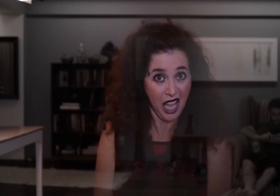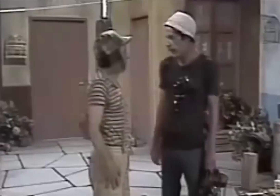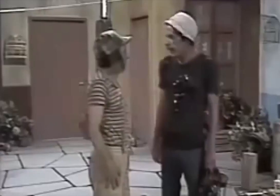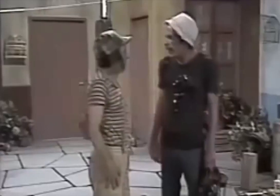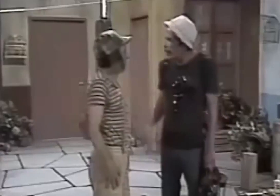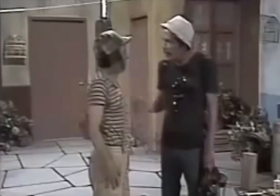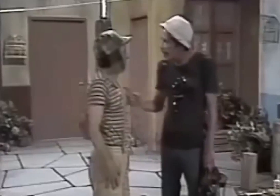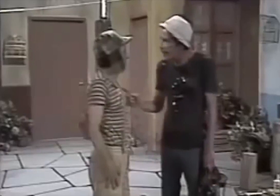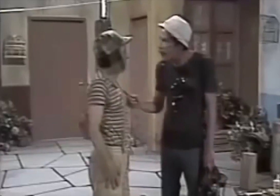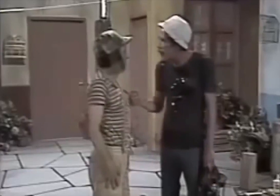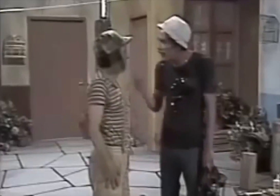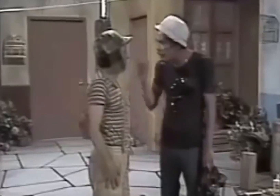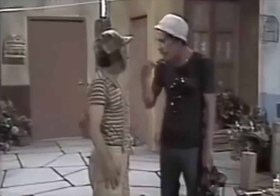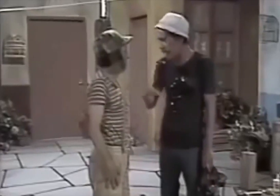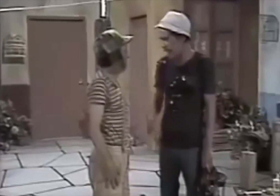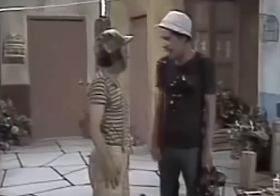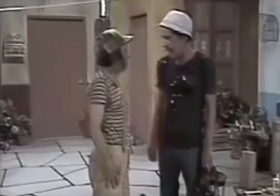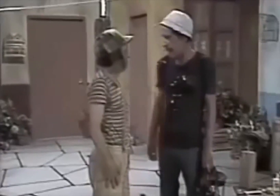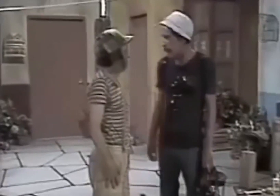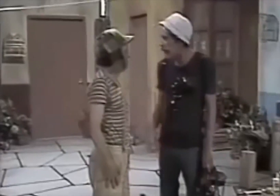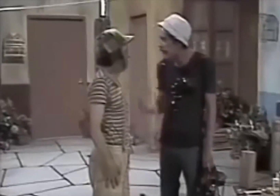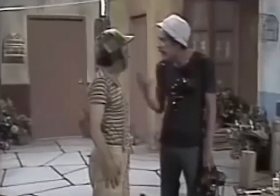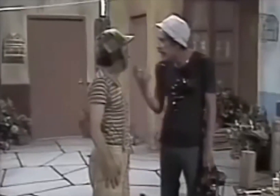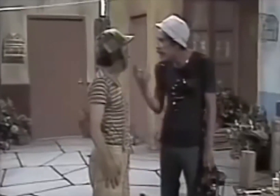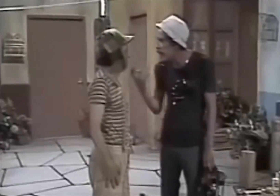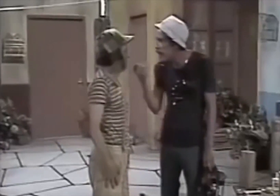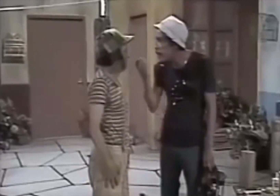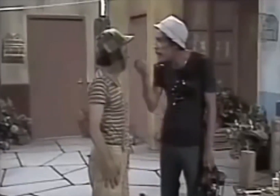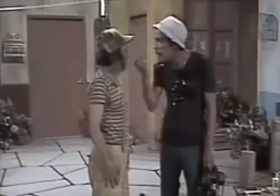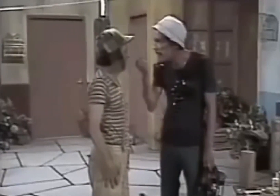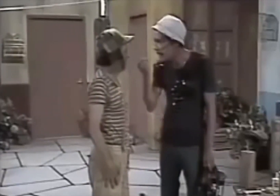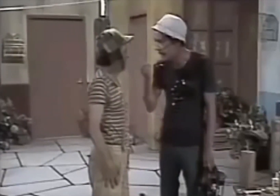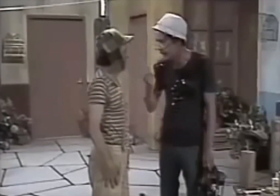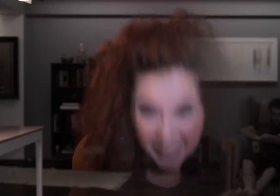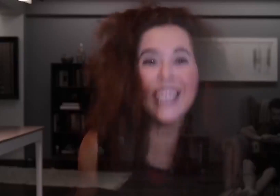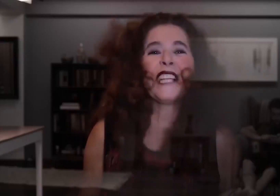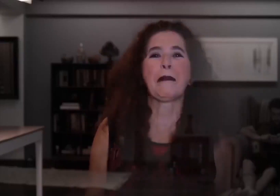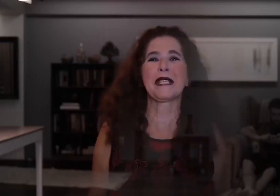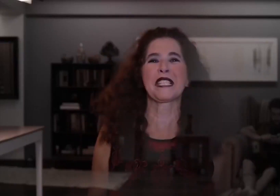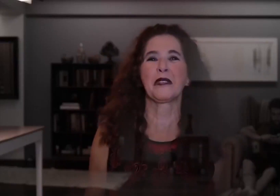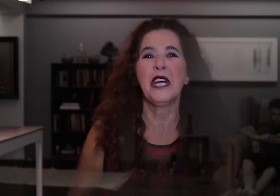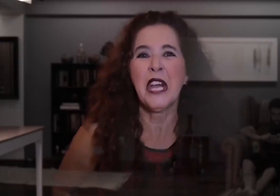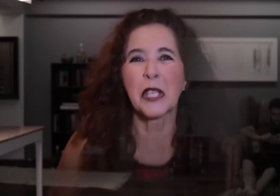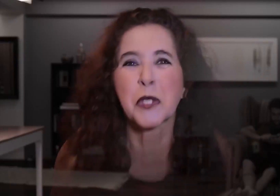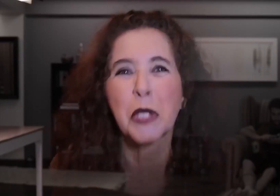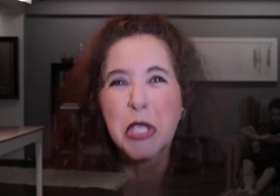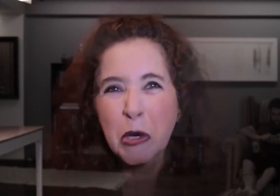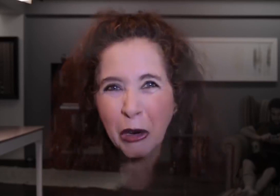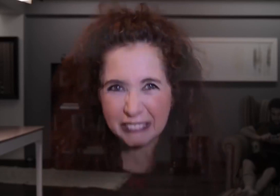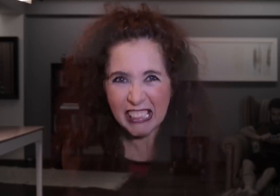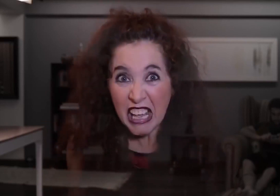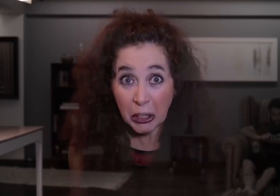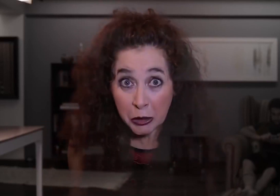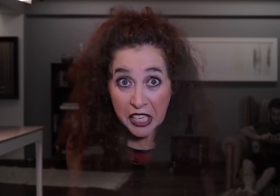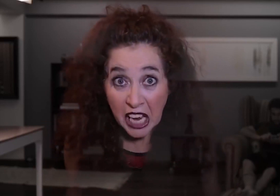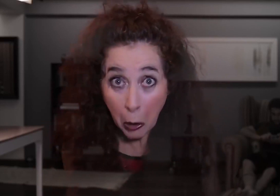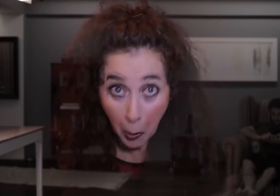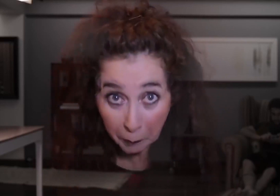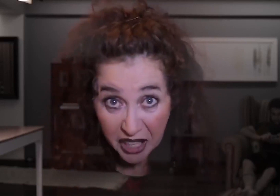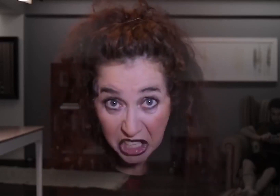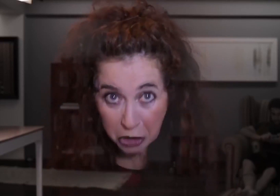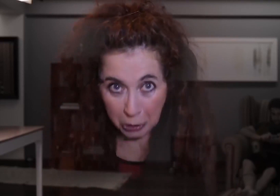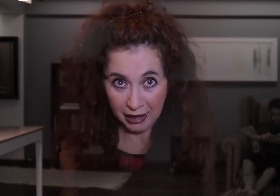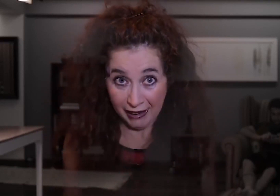Eu sou muito vingativa. A vingança nunca é plena. Mata a alma e a envenena. E ele tá pensando que eu